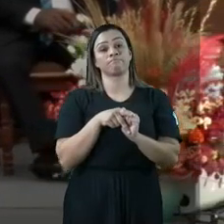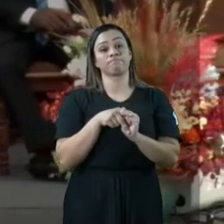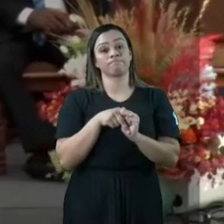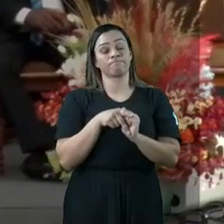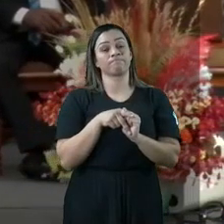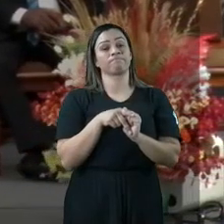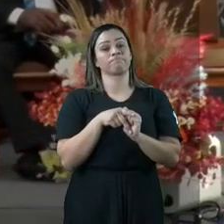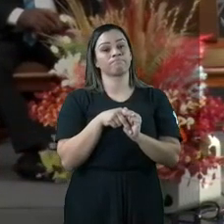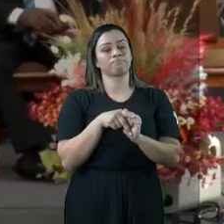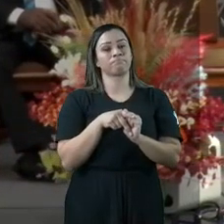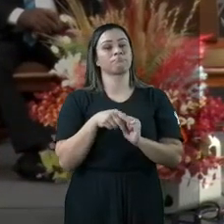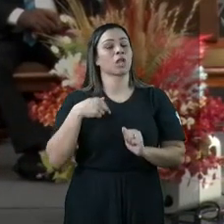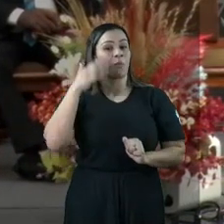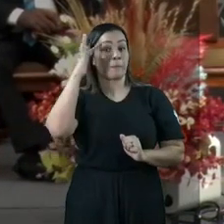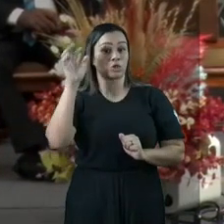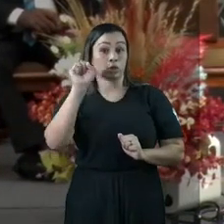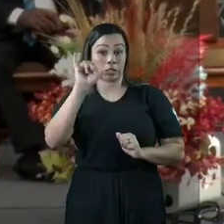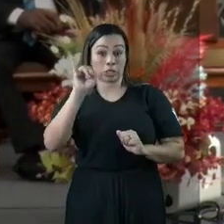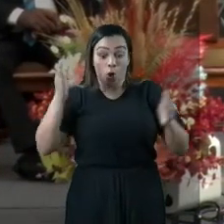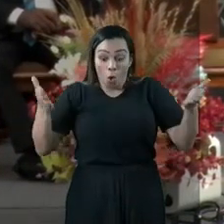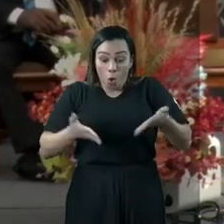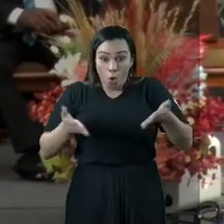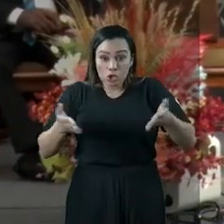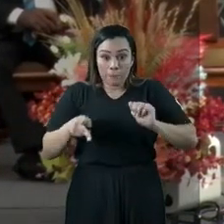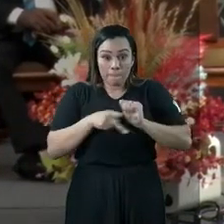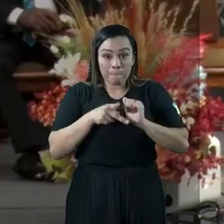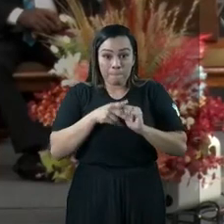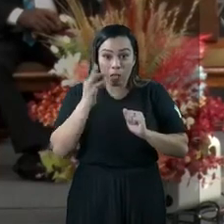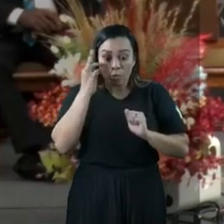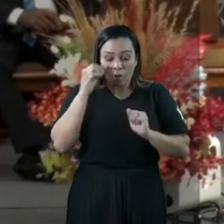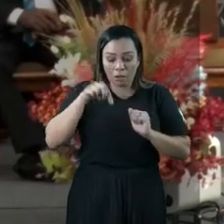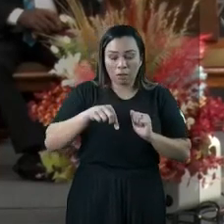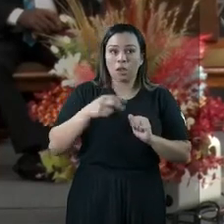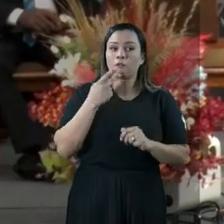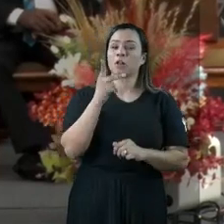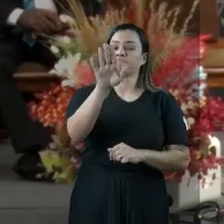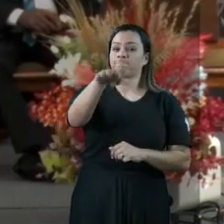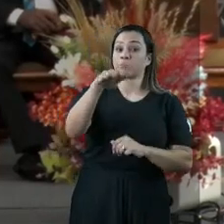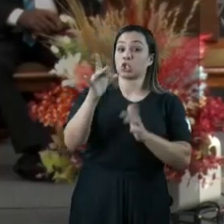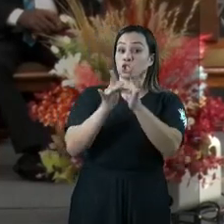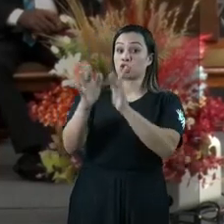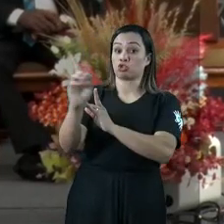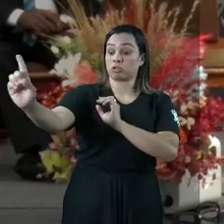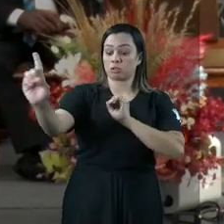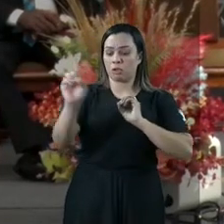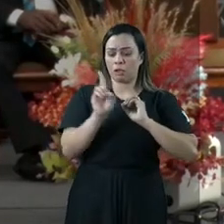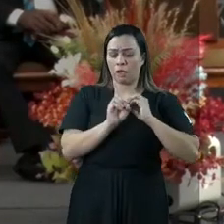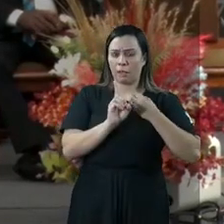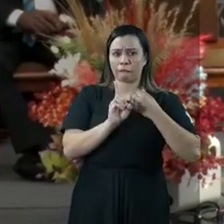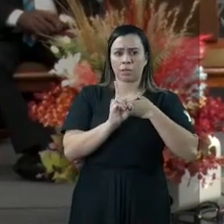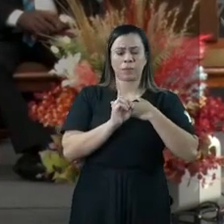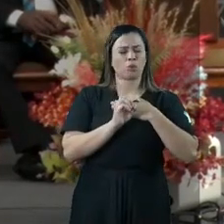Se Pedro estivesse entre nós, ele ia dizer: o Rei da Glória entrou na minha história, na pior fase da minha vida.